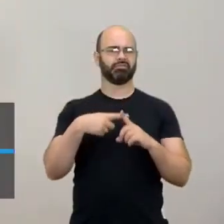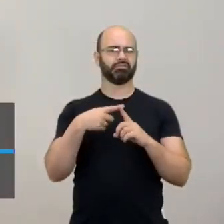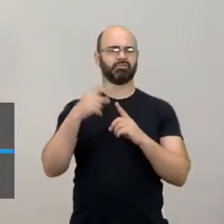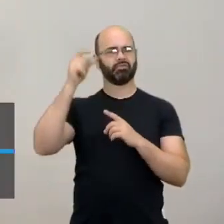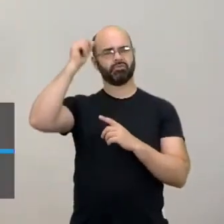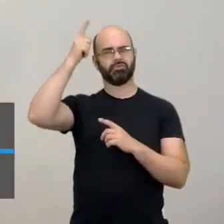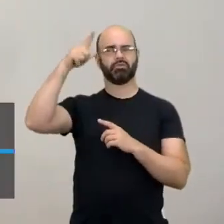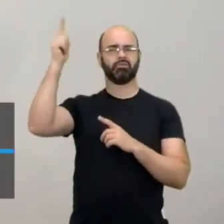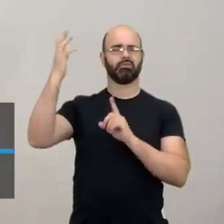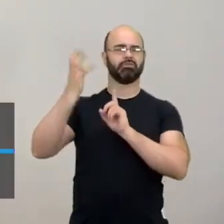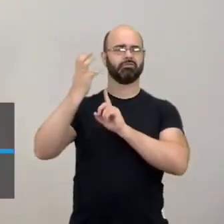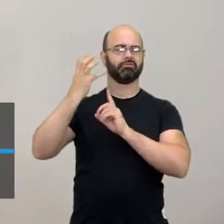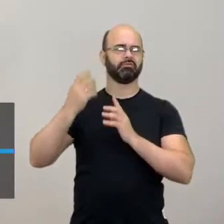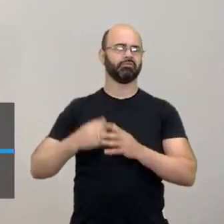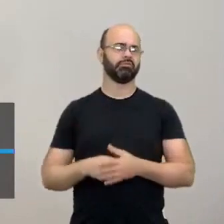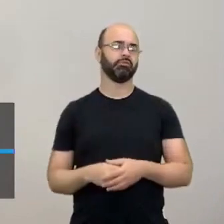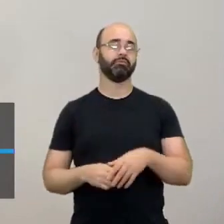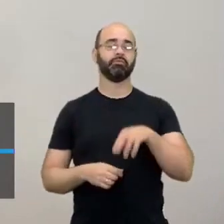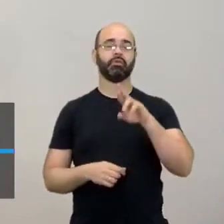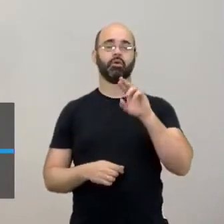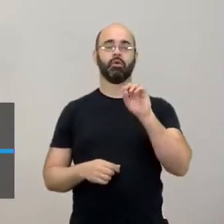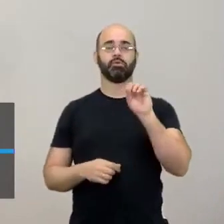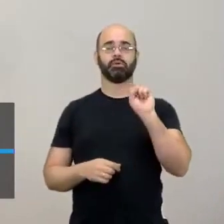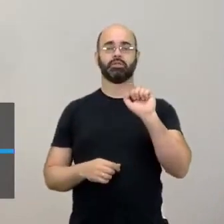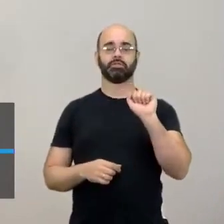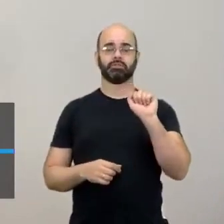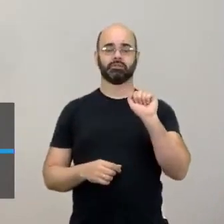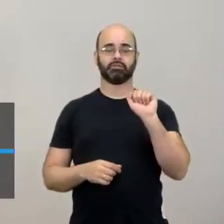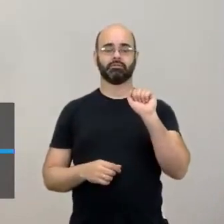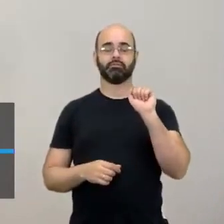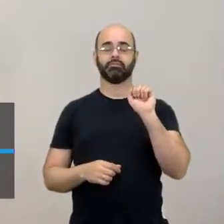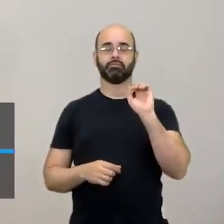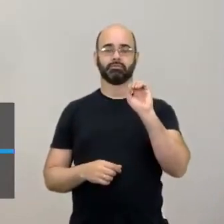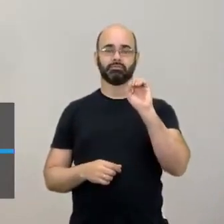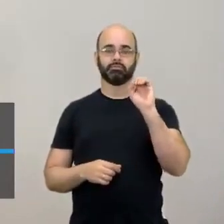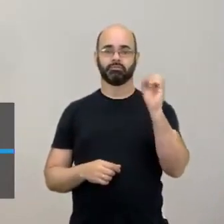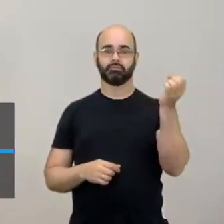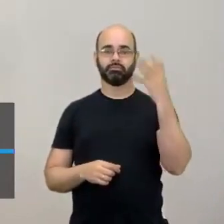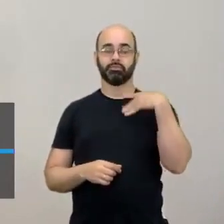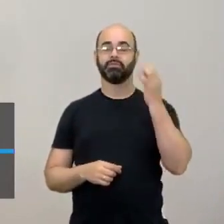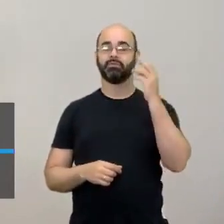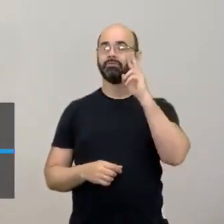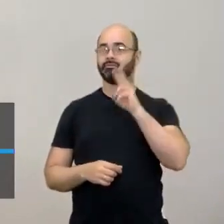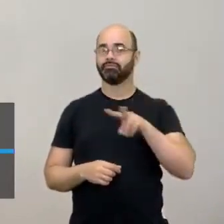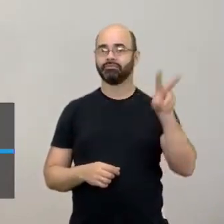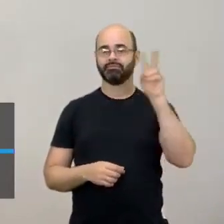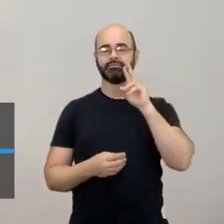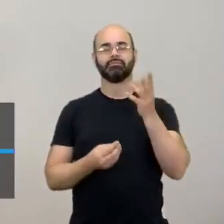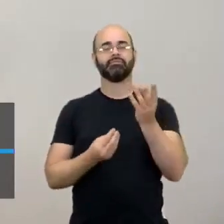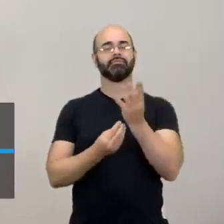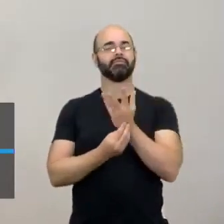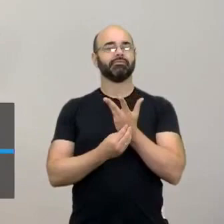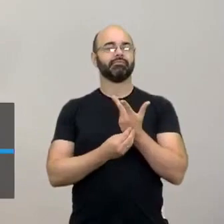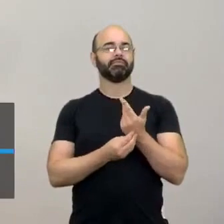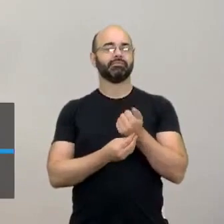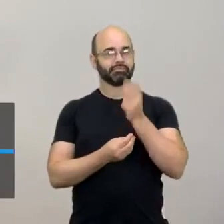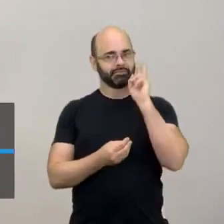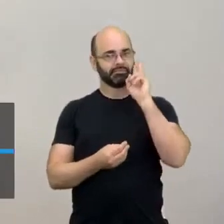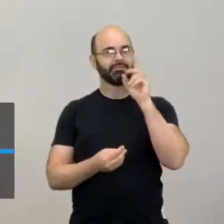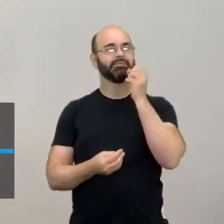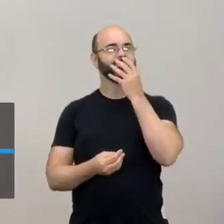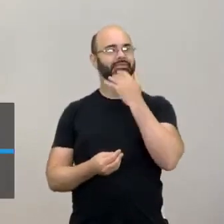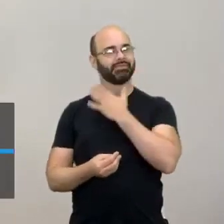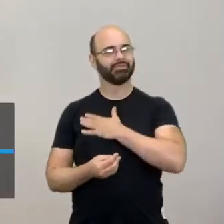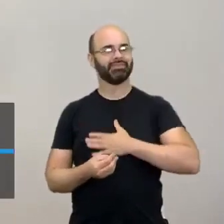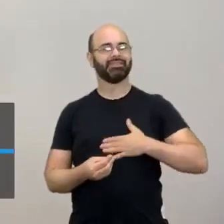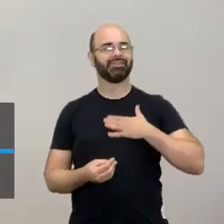outras culturas. E a Pro Rosa trouxe aqui, ó. Bom dia, melhor momento das artes visuais. Ela ama muito essa arte. Então é legal que a gente